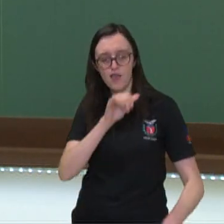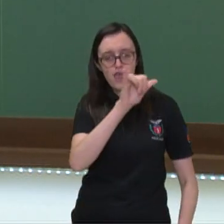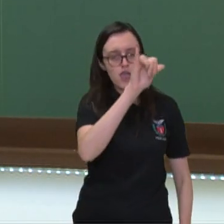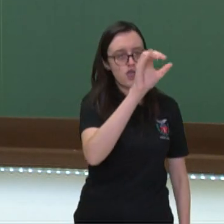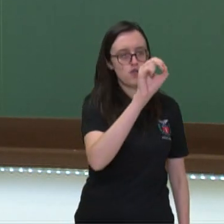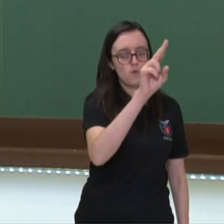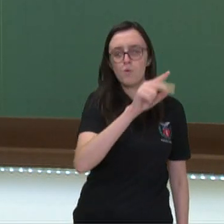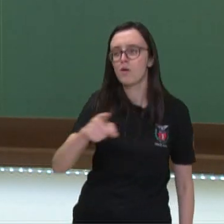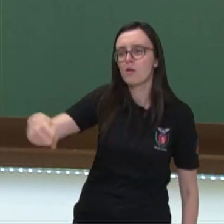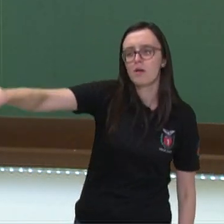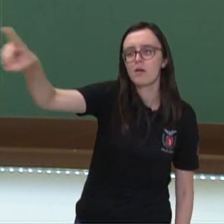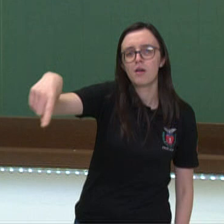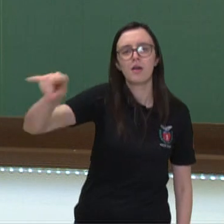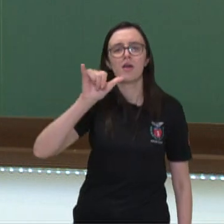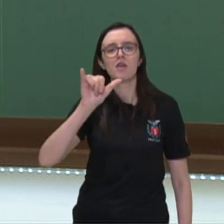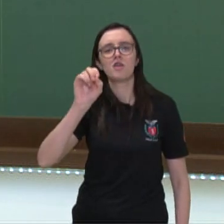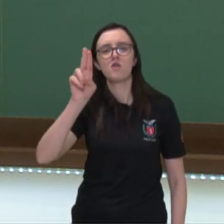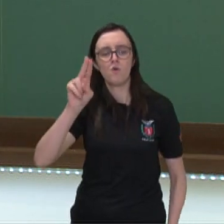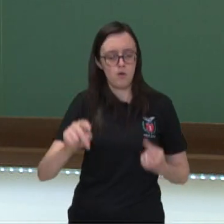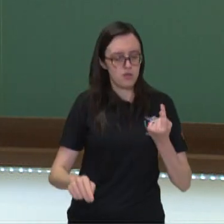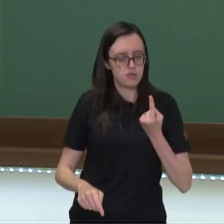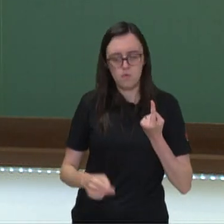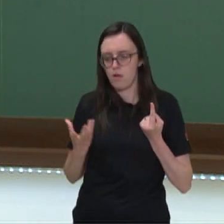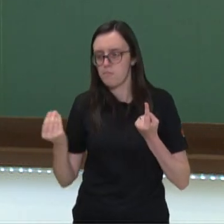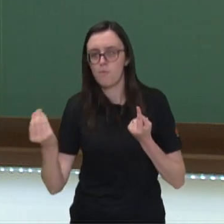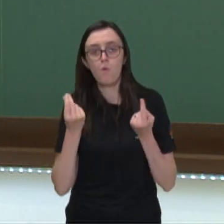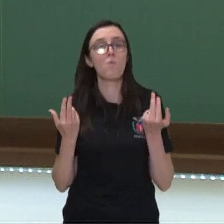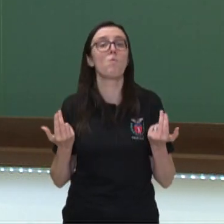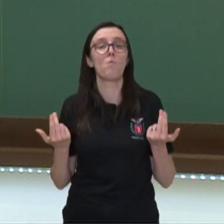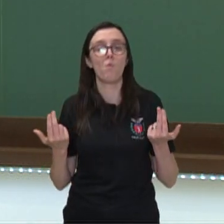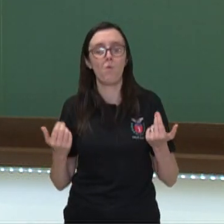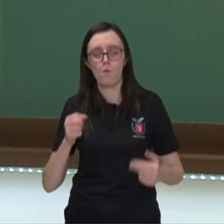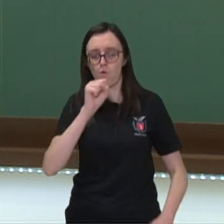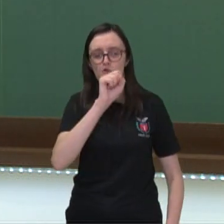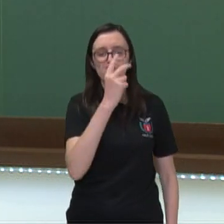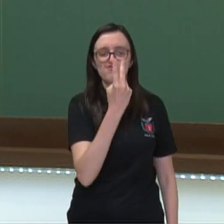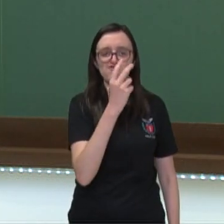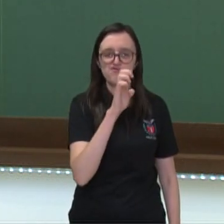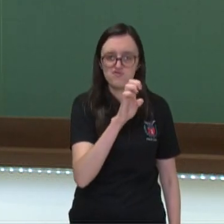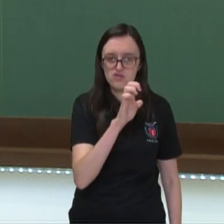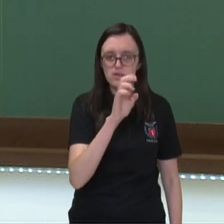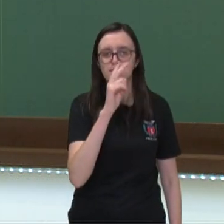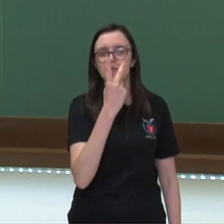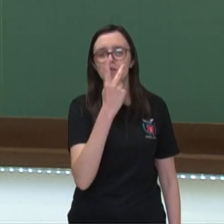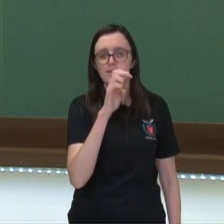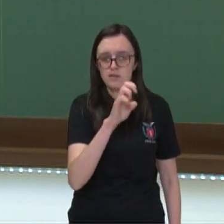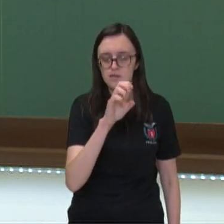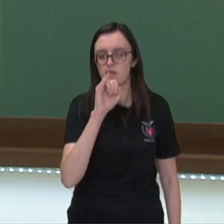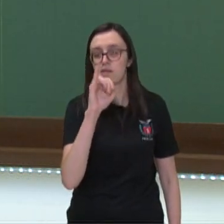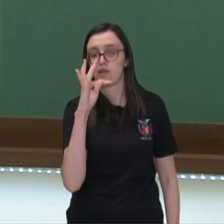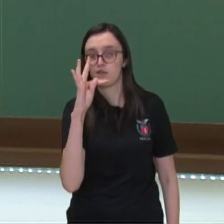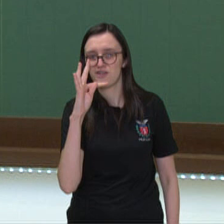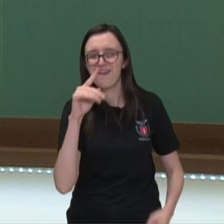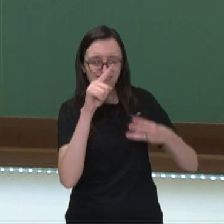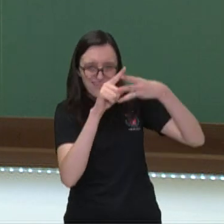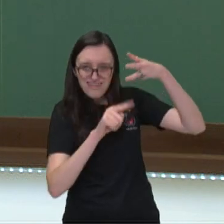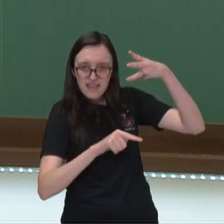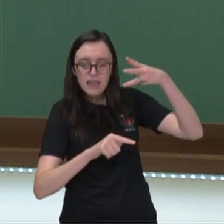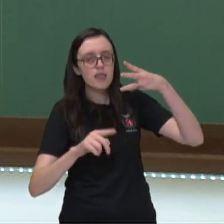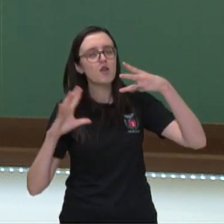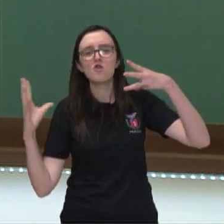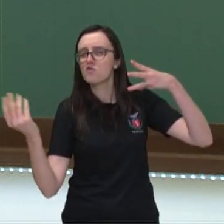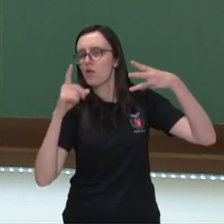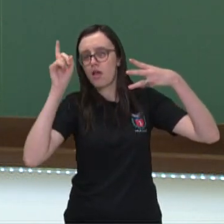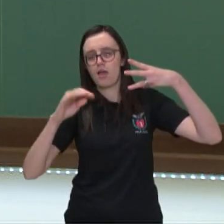igual, ó, you, vocês. O plural do he, do she e do it, todos eles é